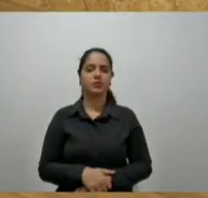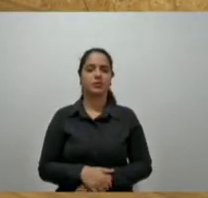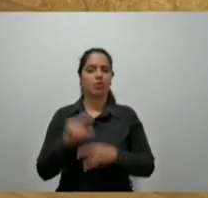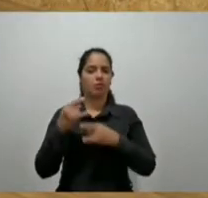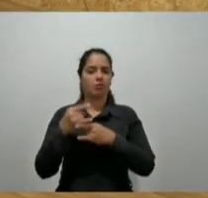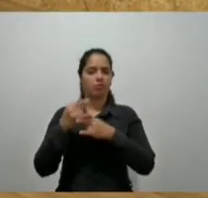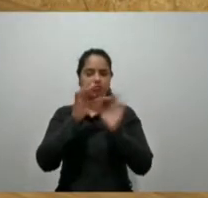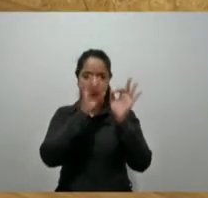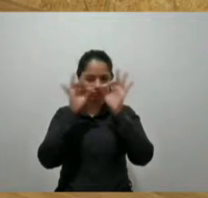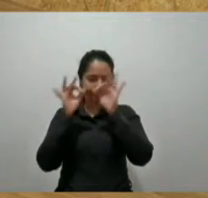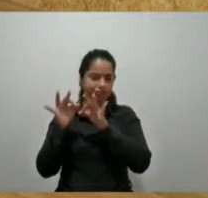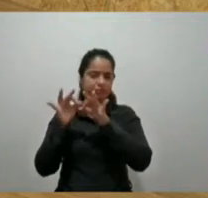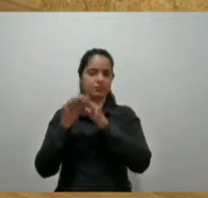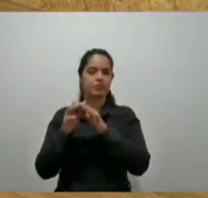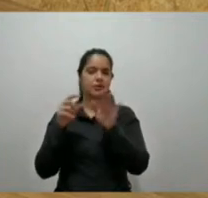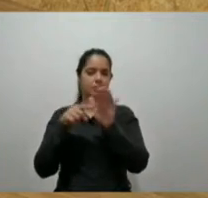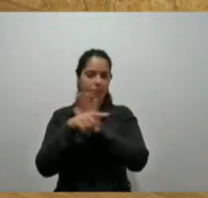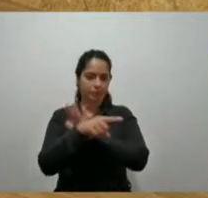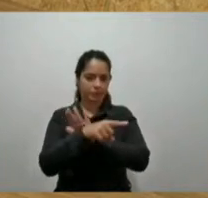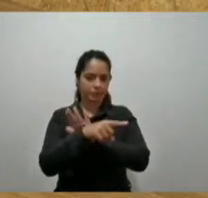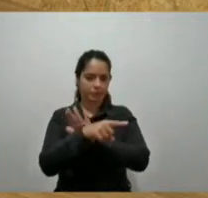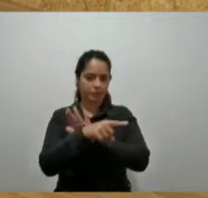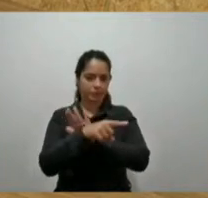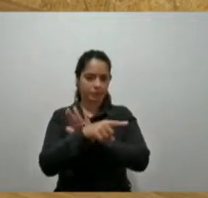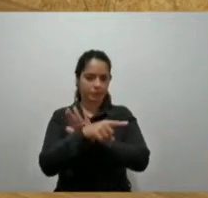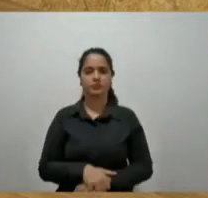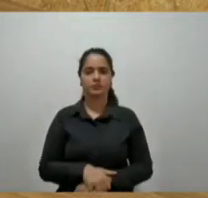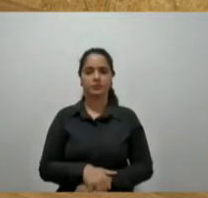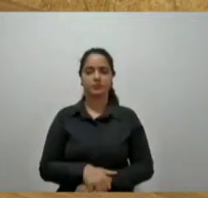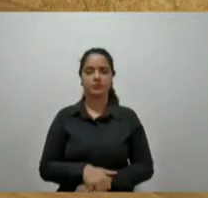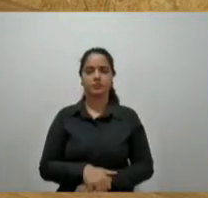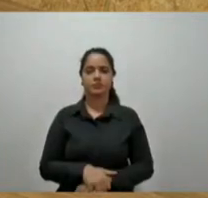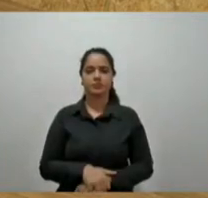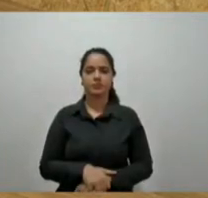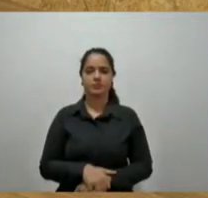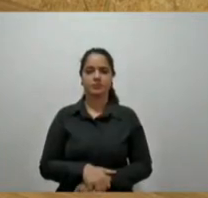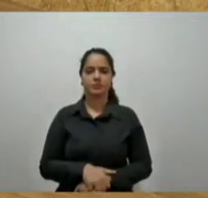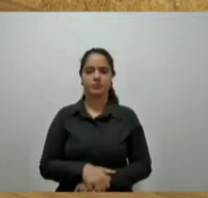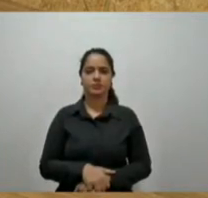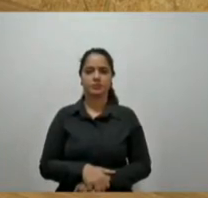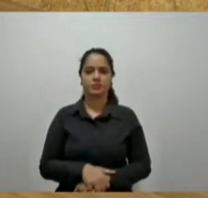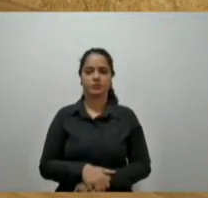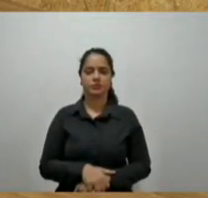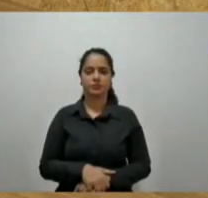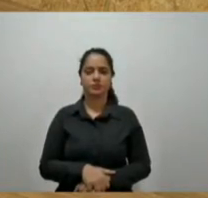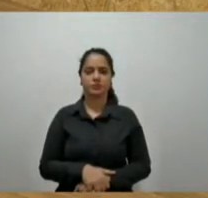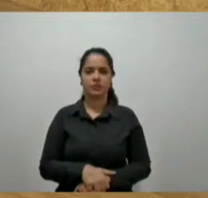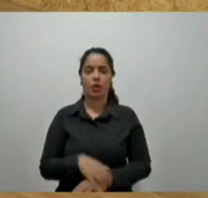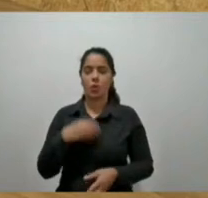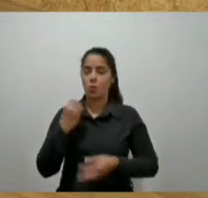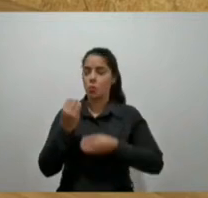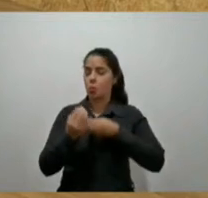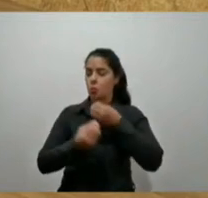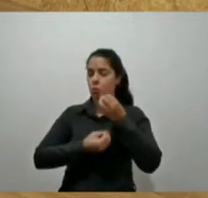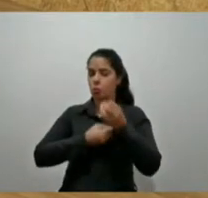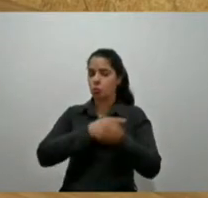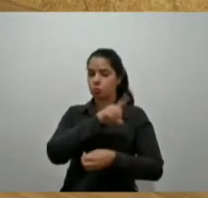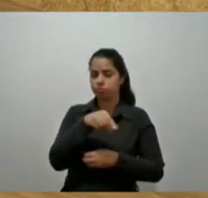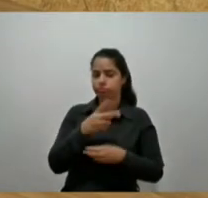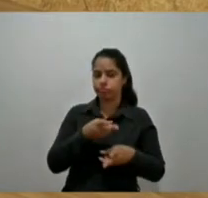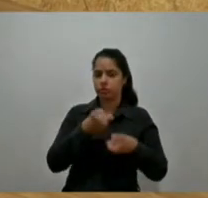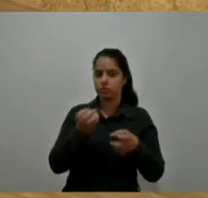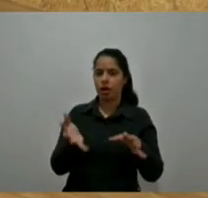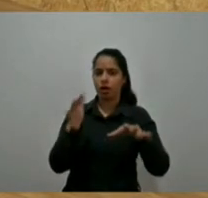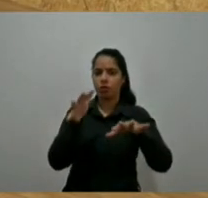aqui o evento, que pergunta o seguinte, né? Como que vocês enxergam essa inclusão de artistas nos boards